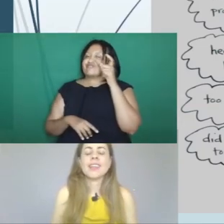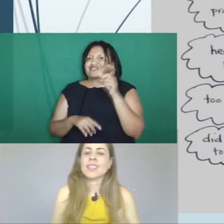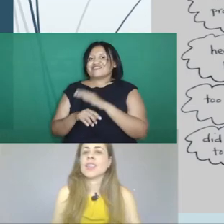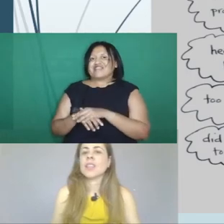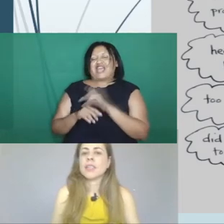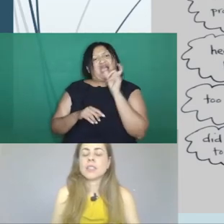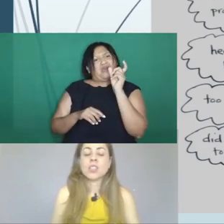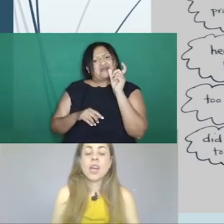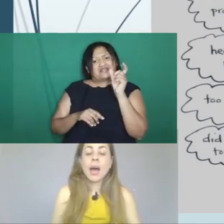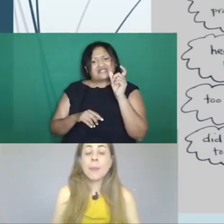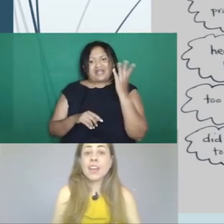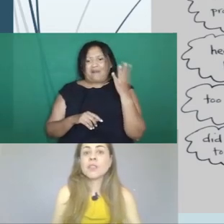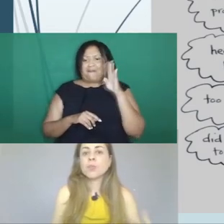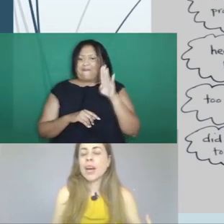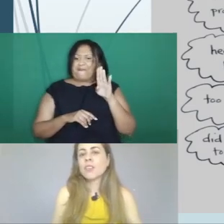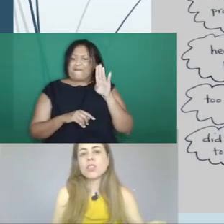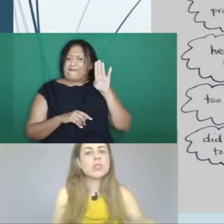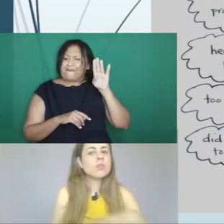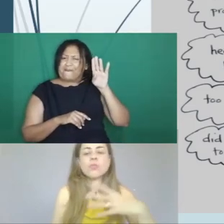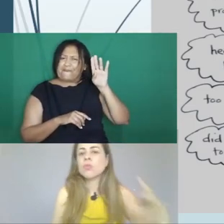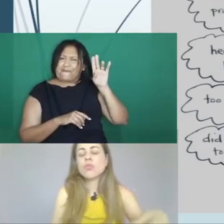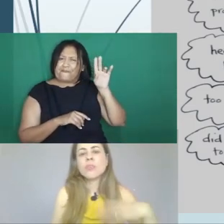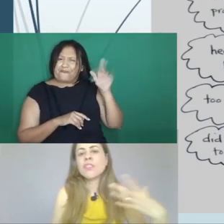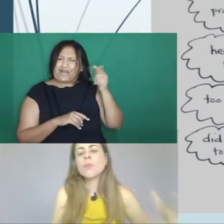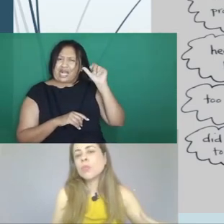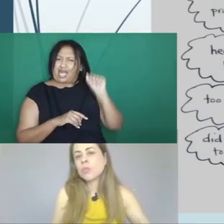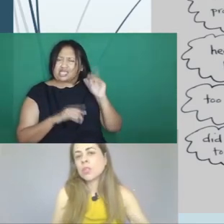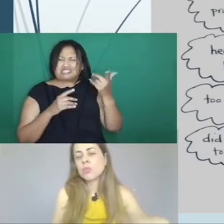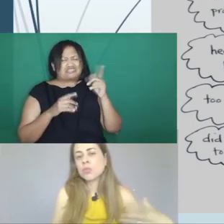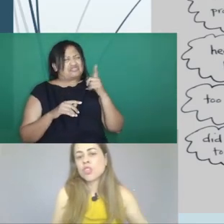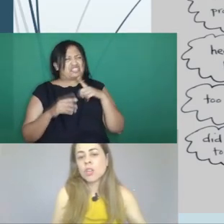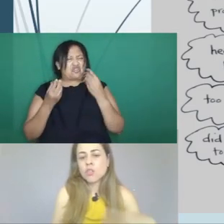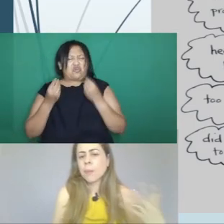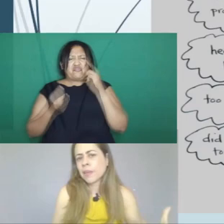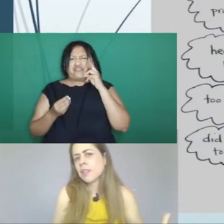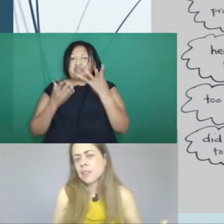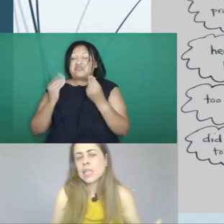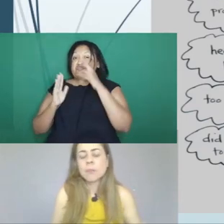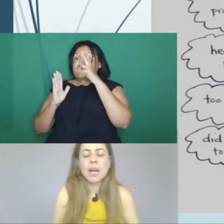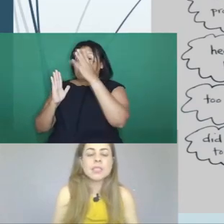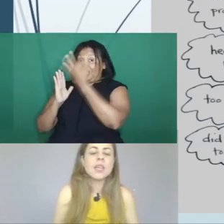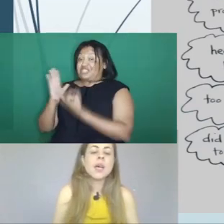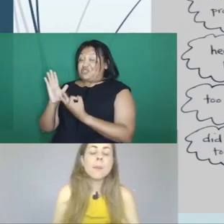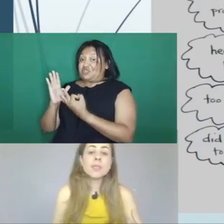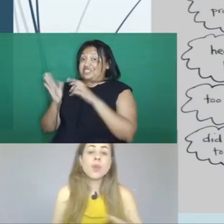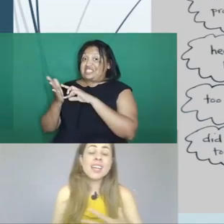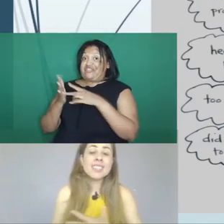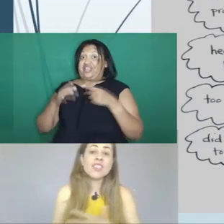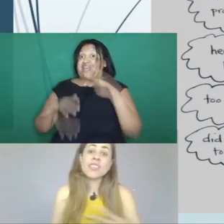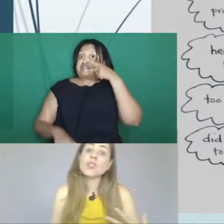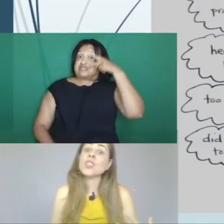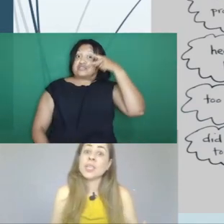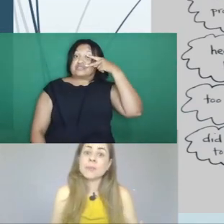essa aqui é interessante a palavra brás a gente não costuma ver muito em muitos textos depende né da temática mas